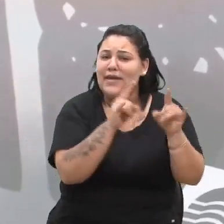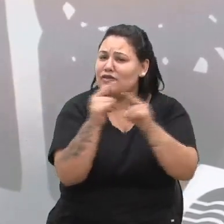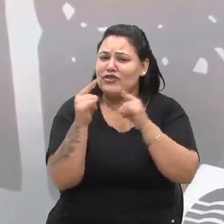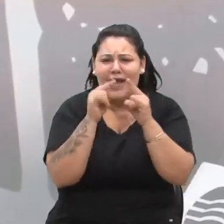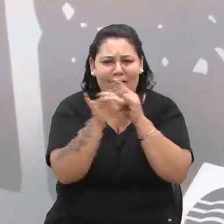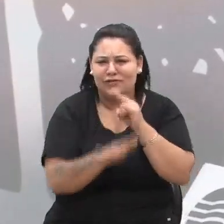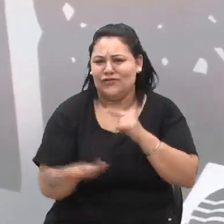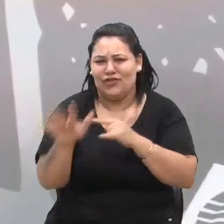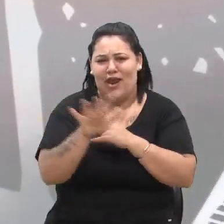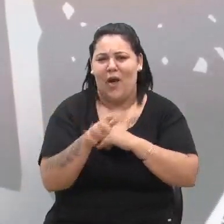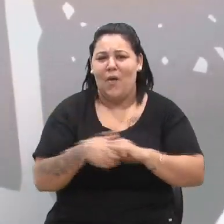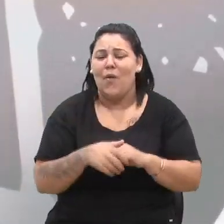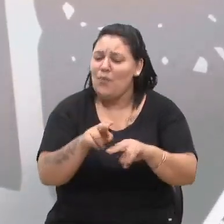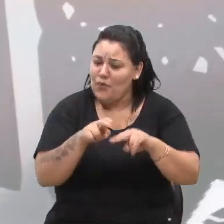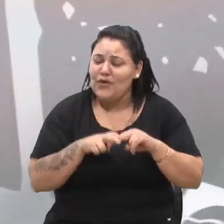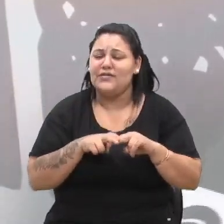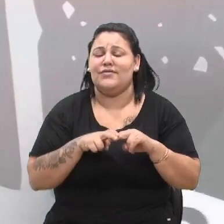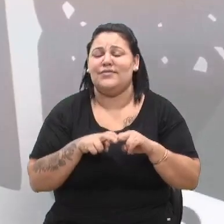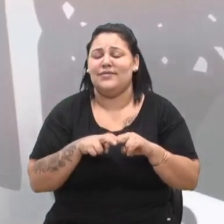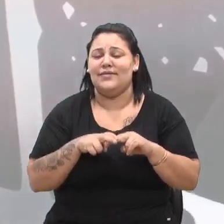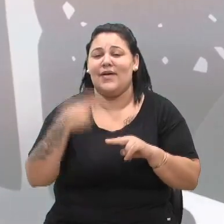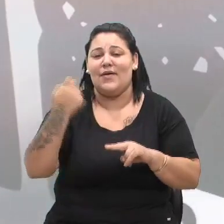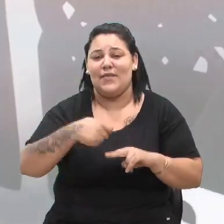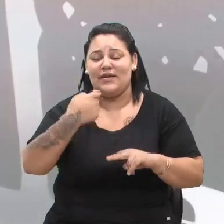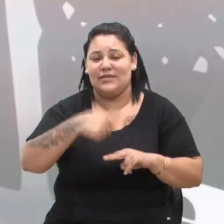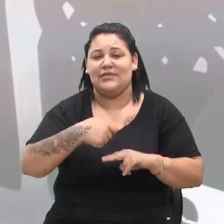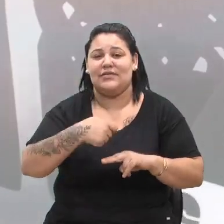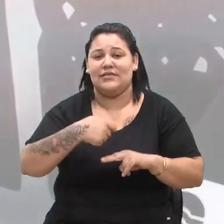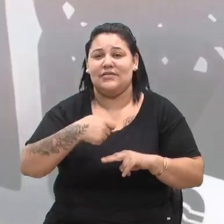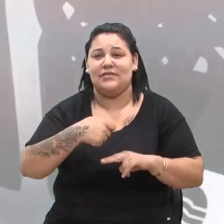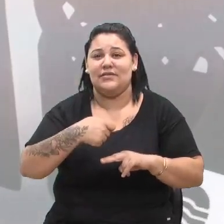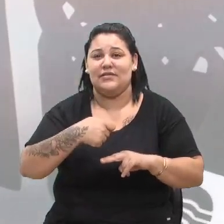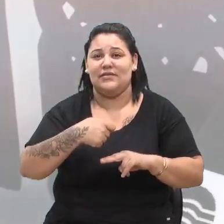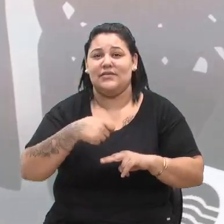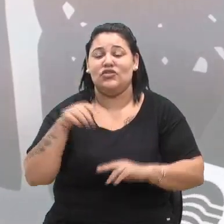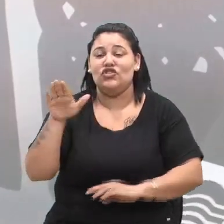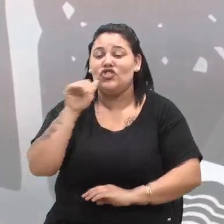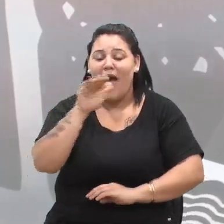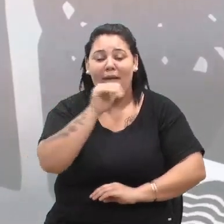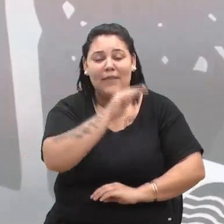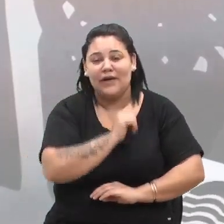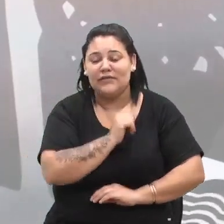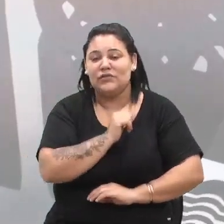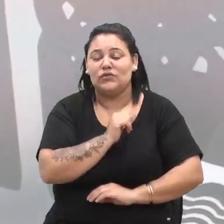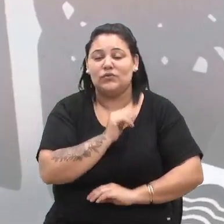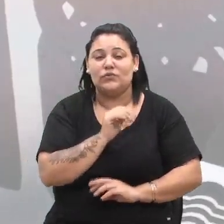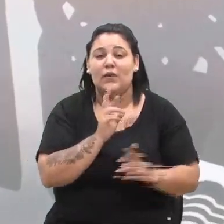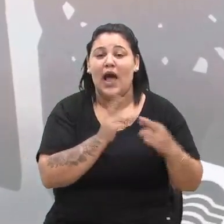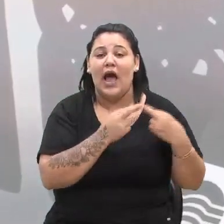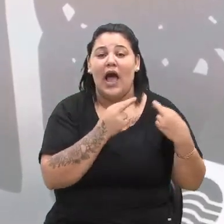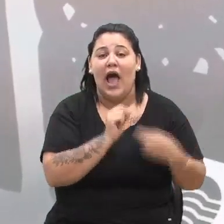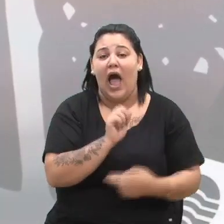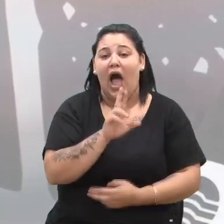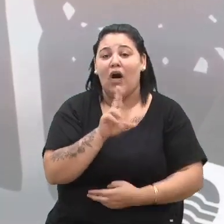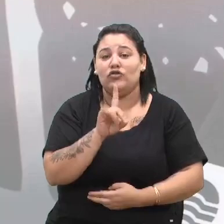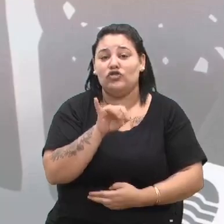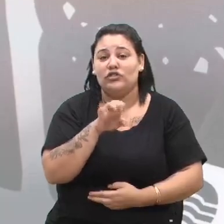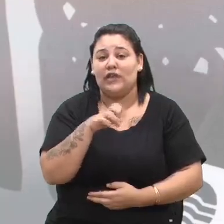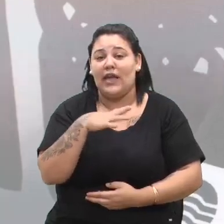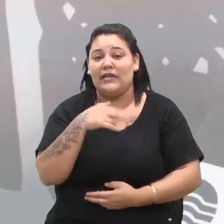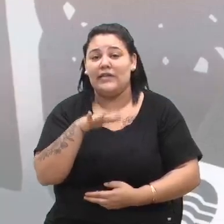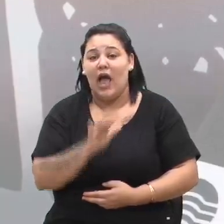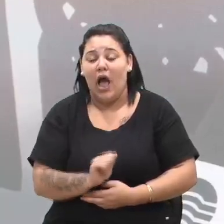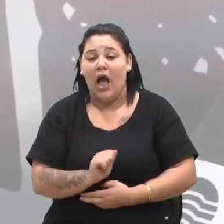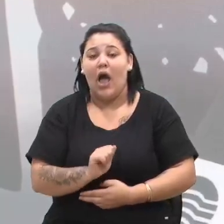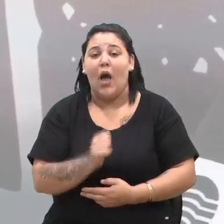E, para isso, nesse sentido, nós estamos chamando uma audiência pública no dia 8 de